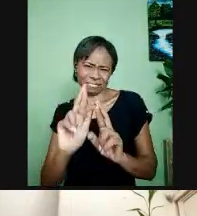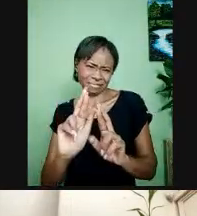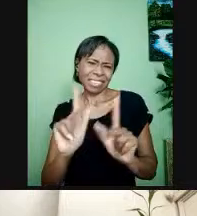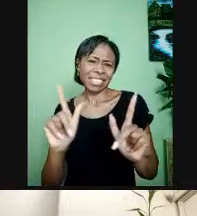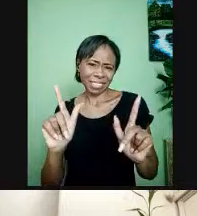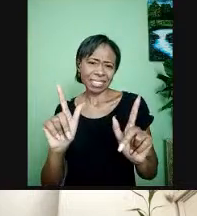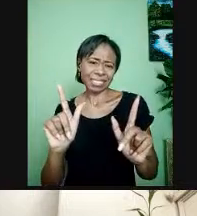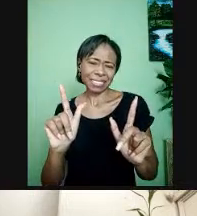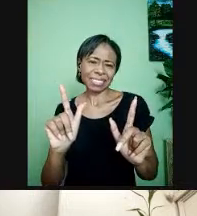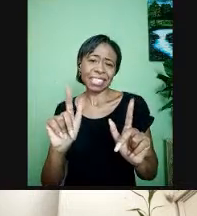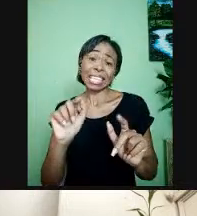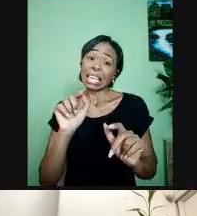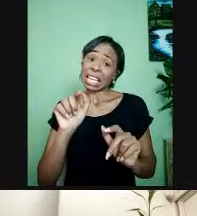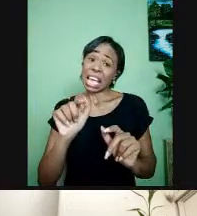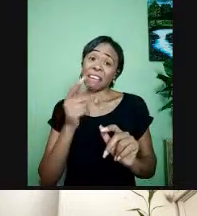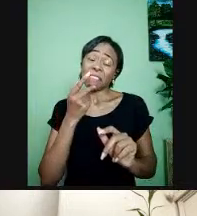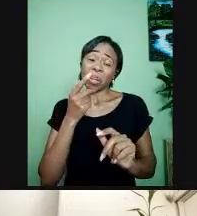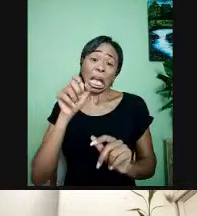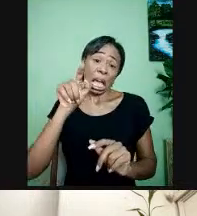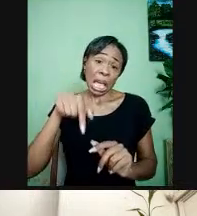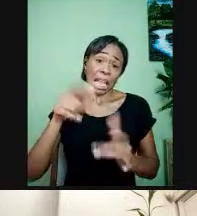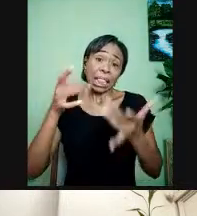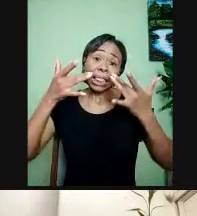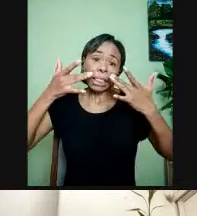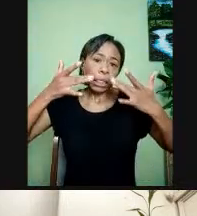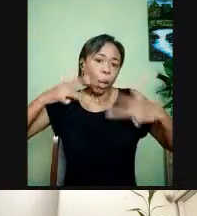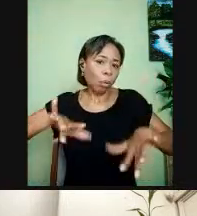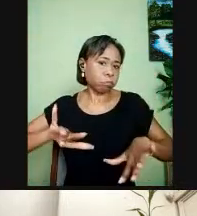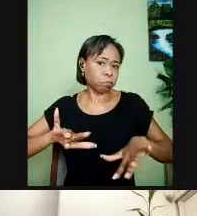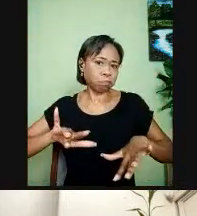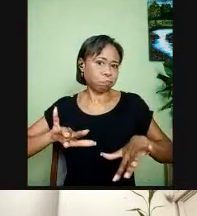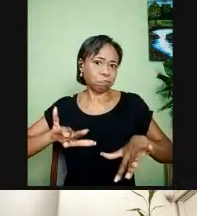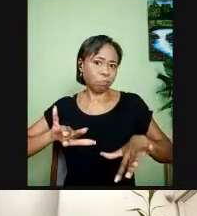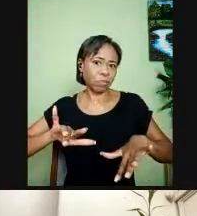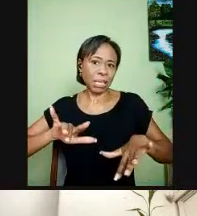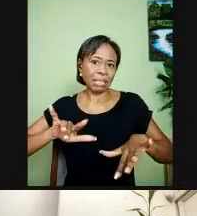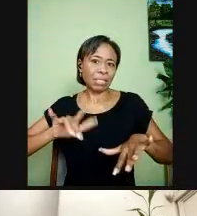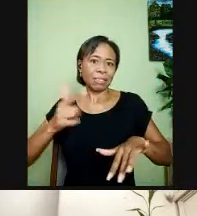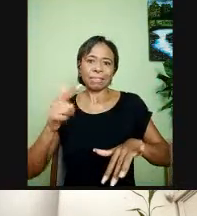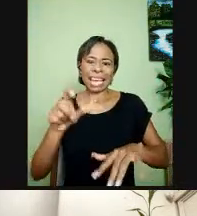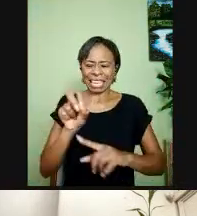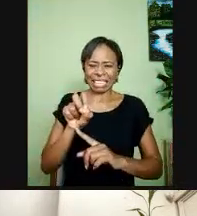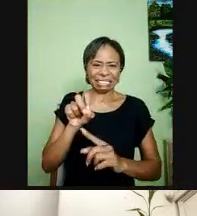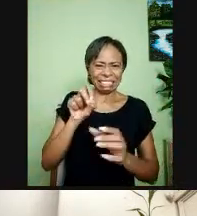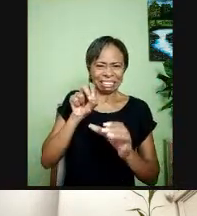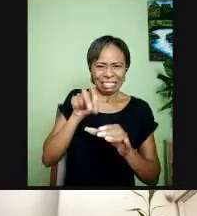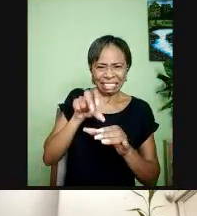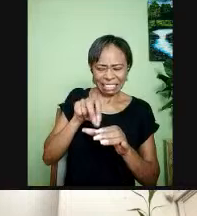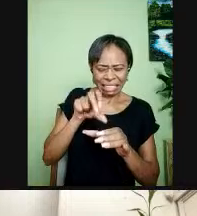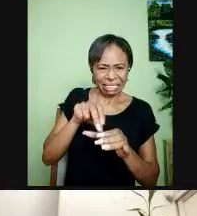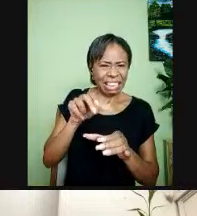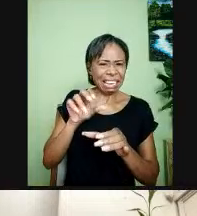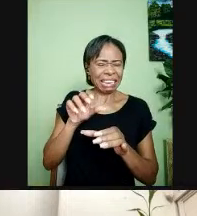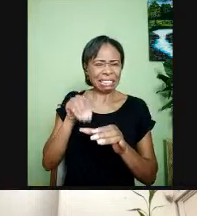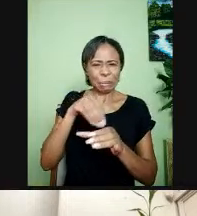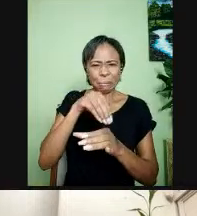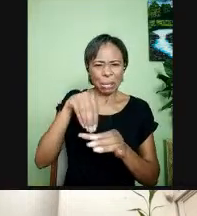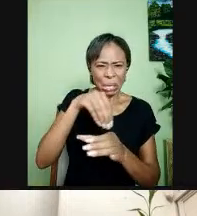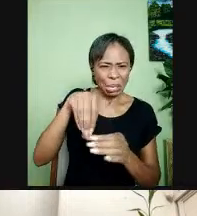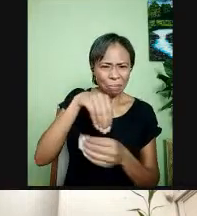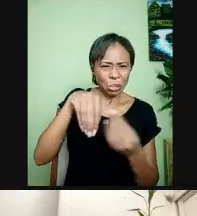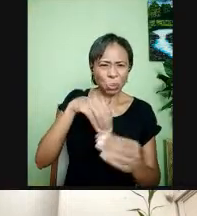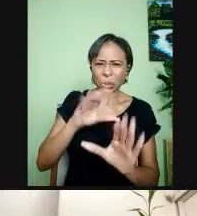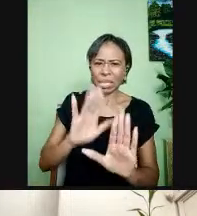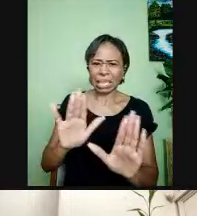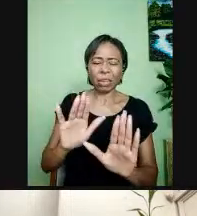dele é natural, sem conservante, sem um monte de coisa que contém na composição de uma